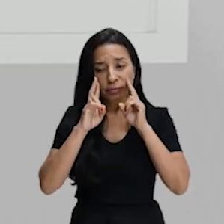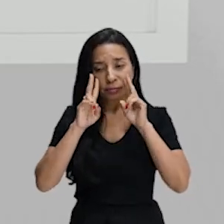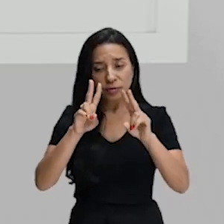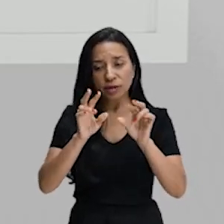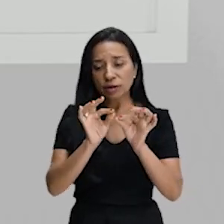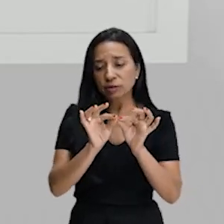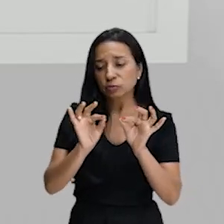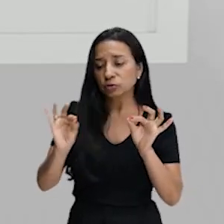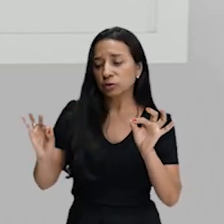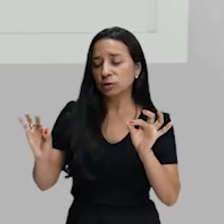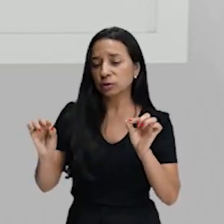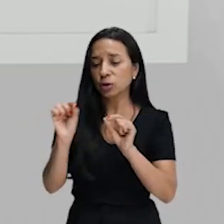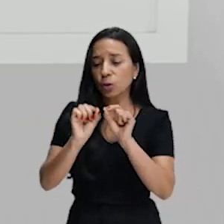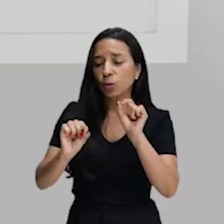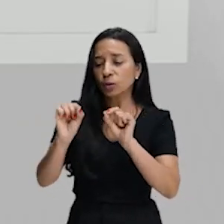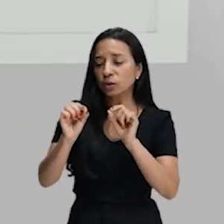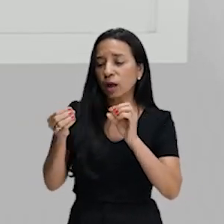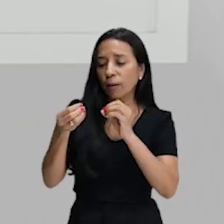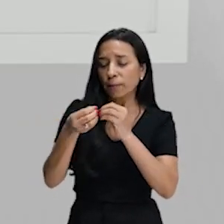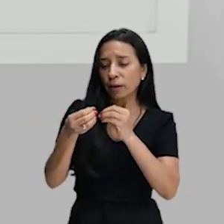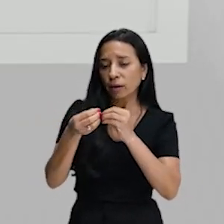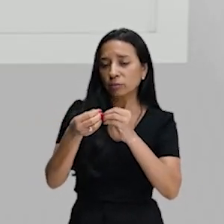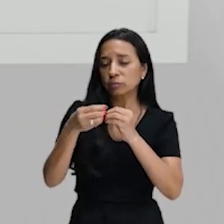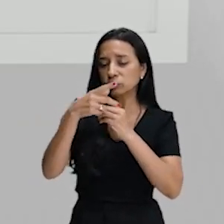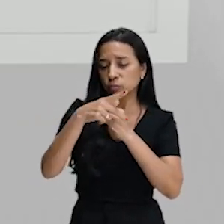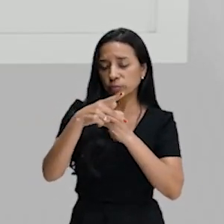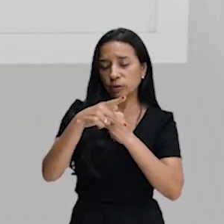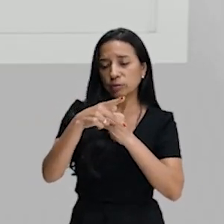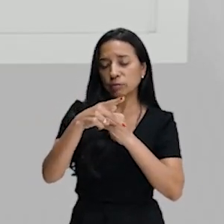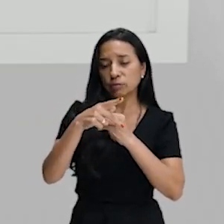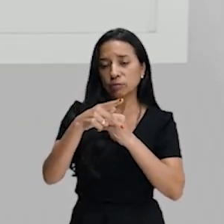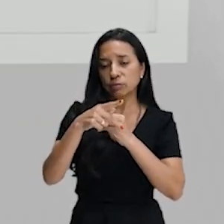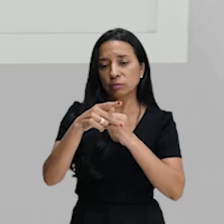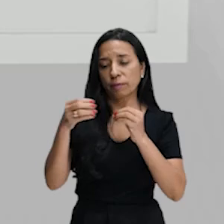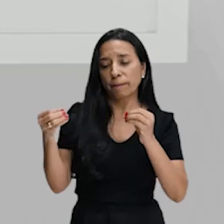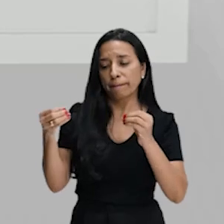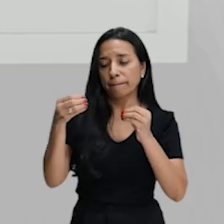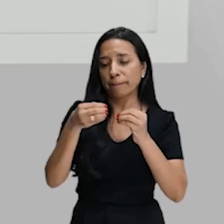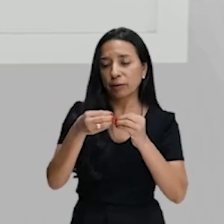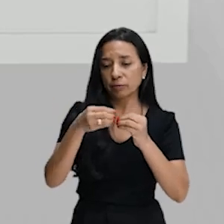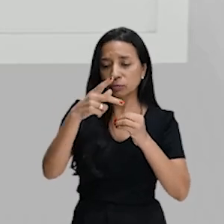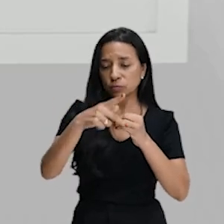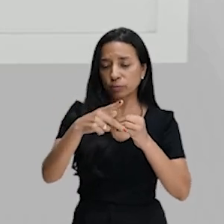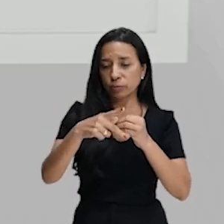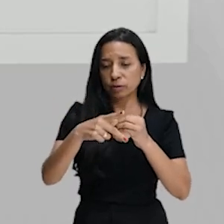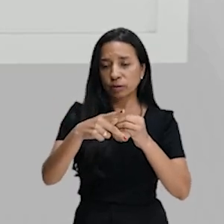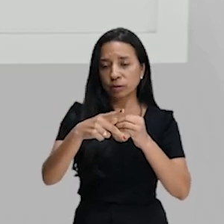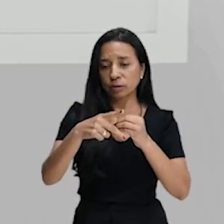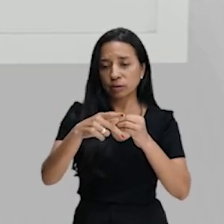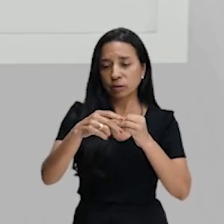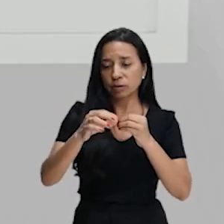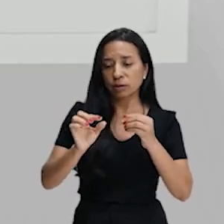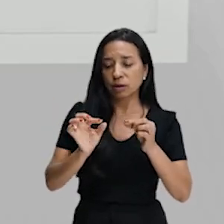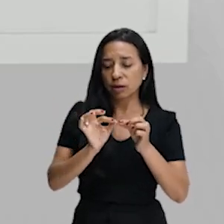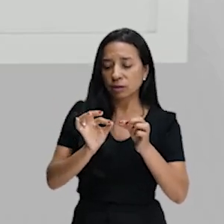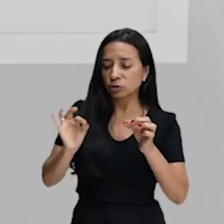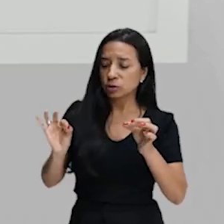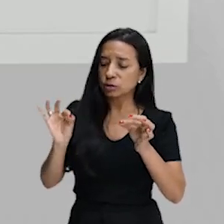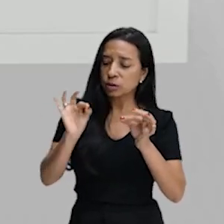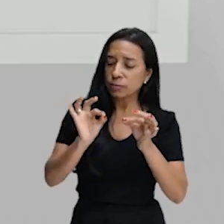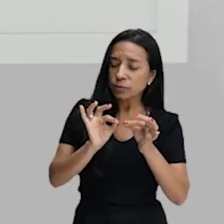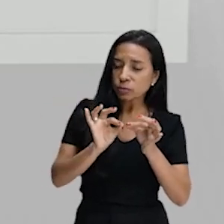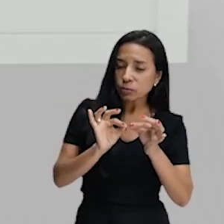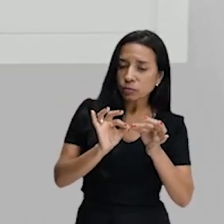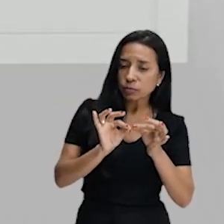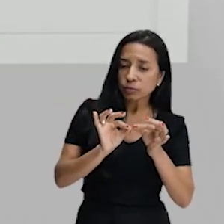próximo do ponto P, não é? Se está mais próximo, na distância é menor, o campo magnético é